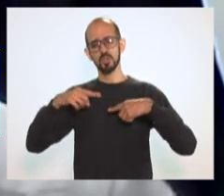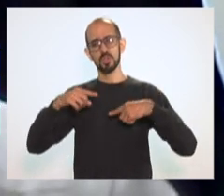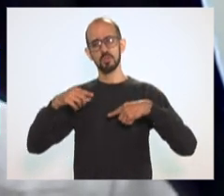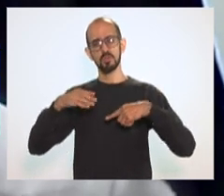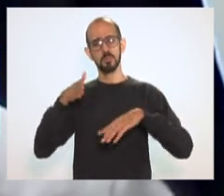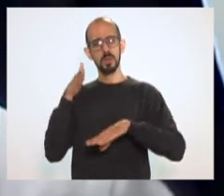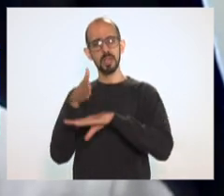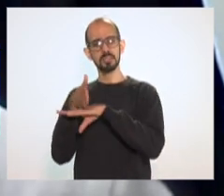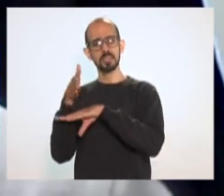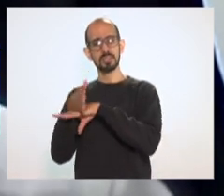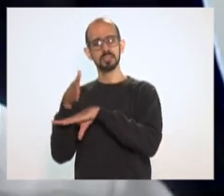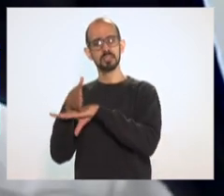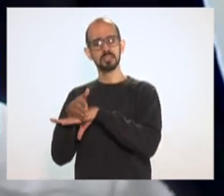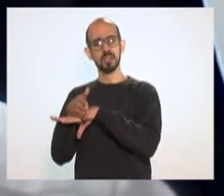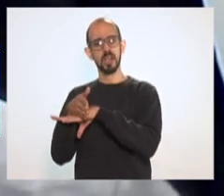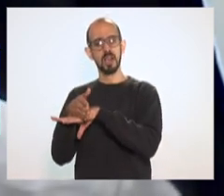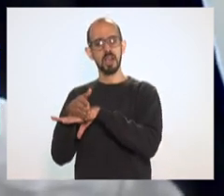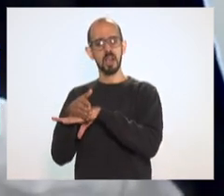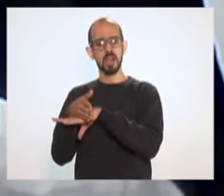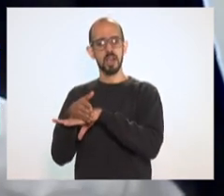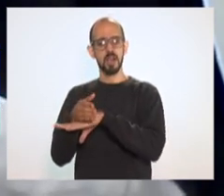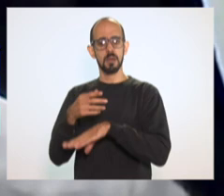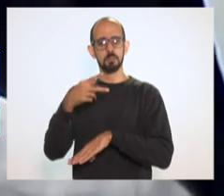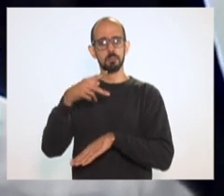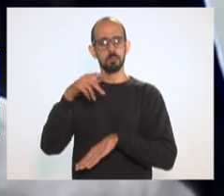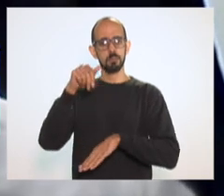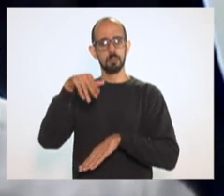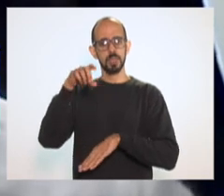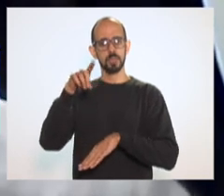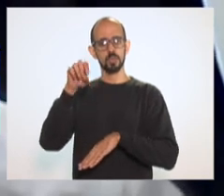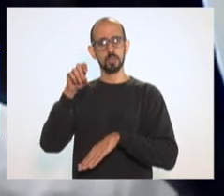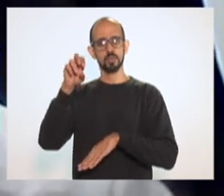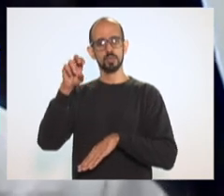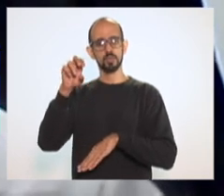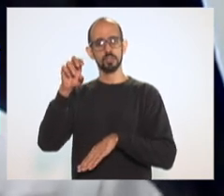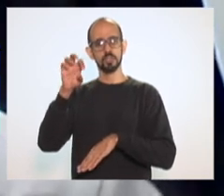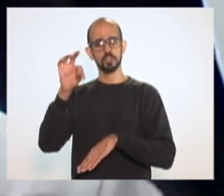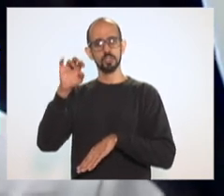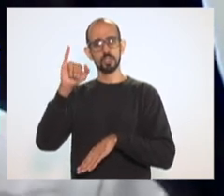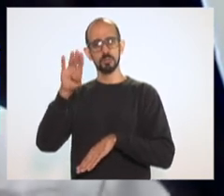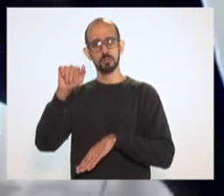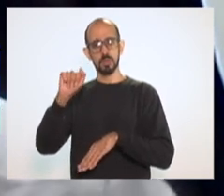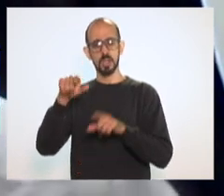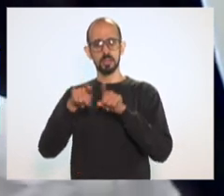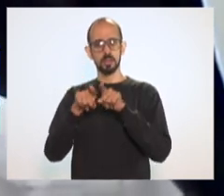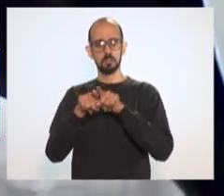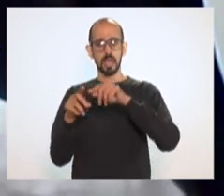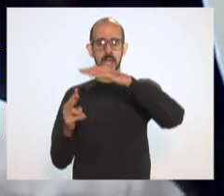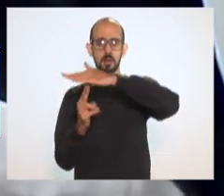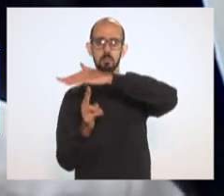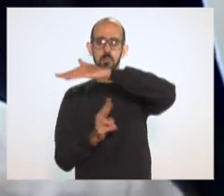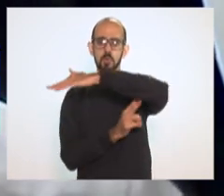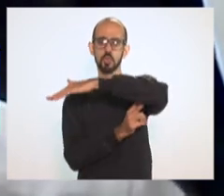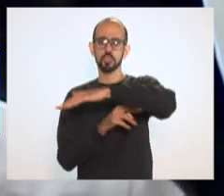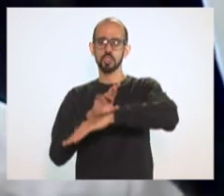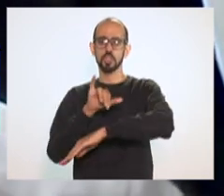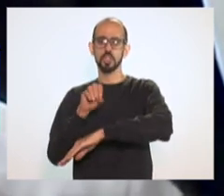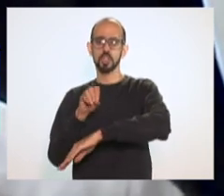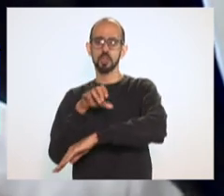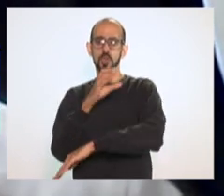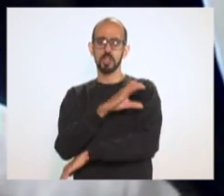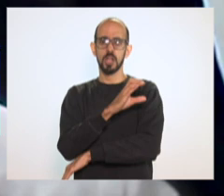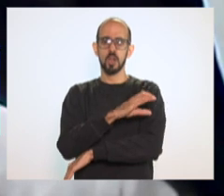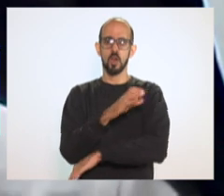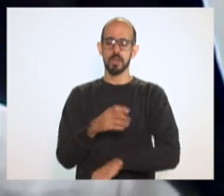só a região de produtivo mas também em direção ao Foceto e direção a ponte Rio de Janeiro são intervenções importantes que a gente gostaria de